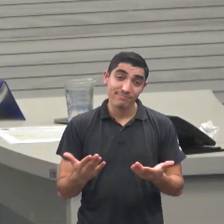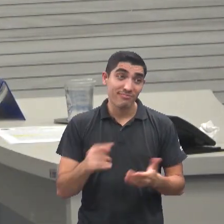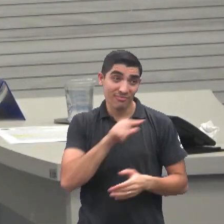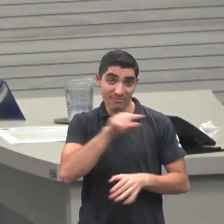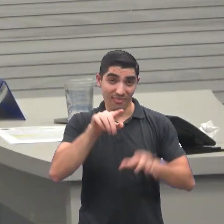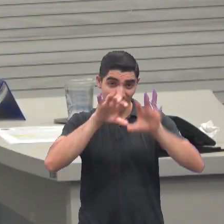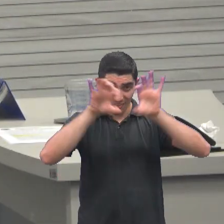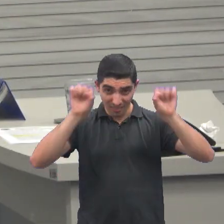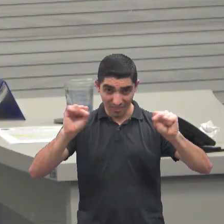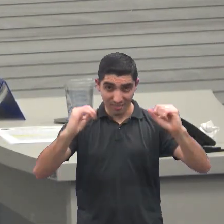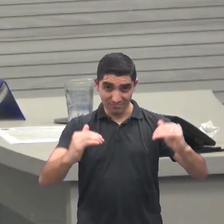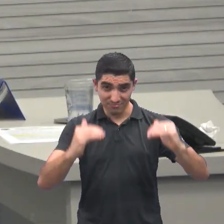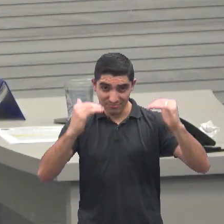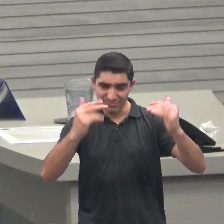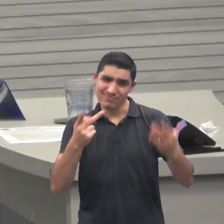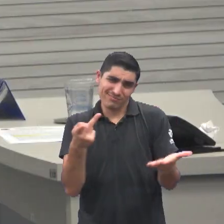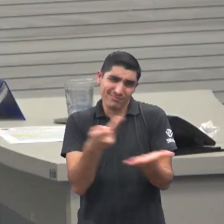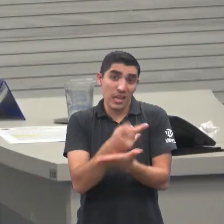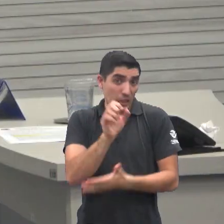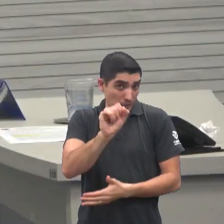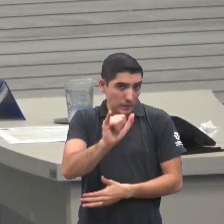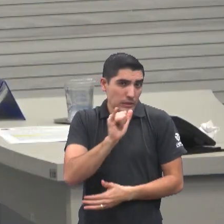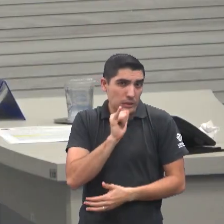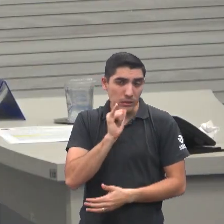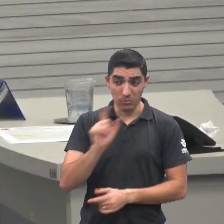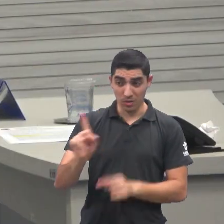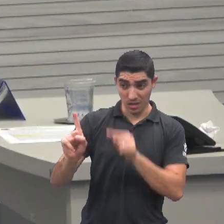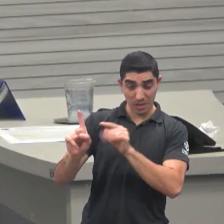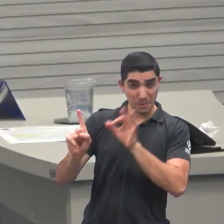que se o Bolsonaro, de fato, for condenado,